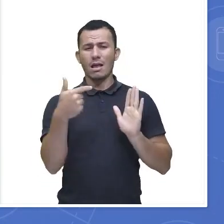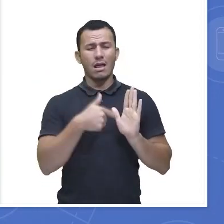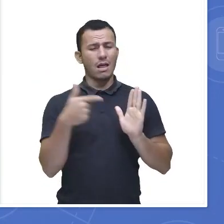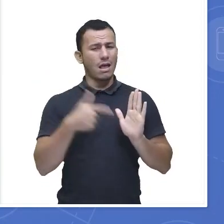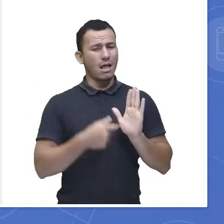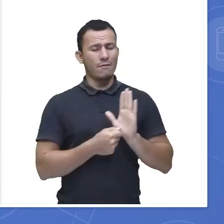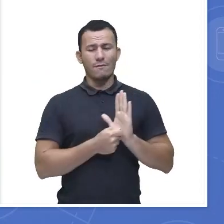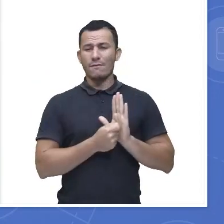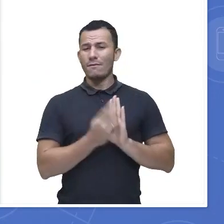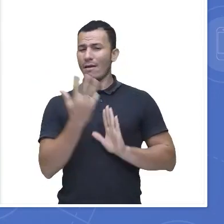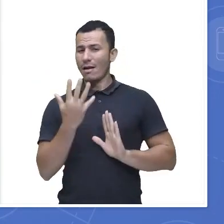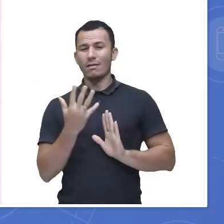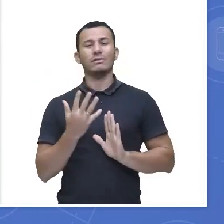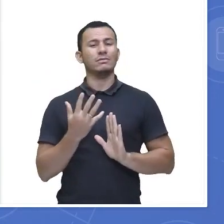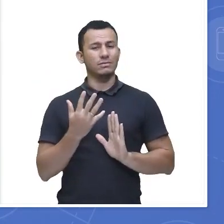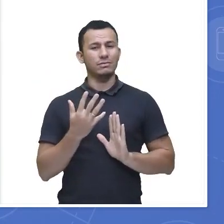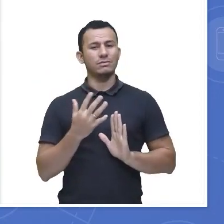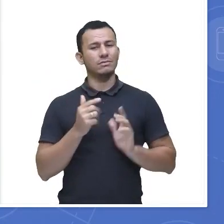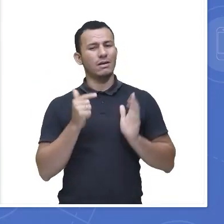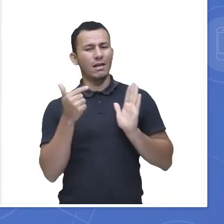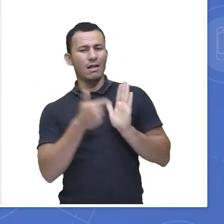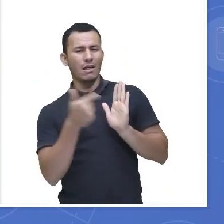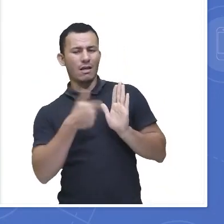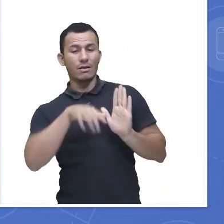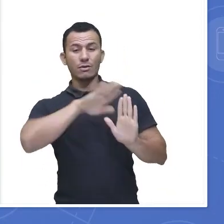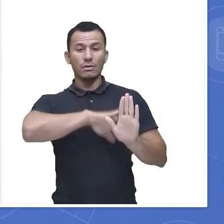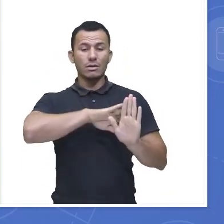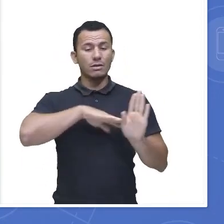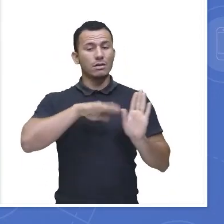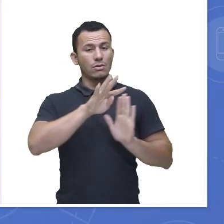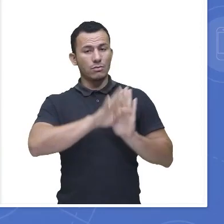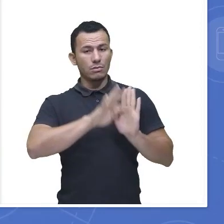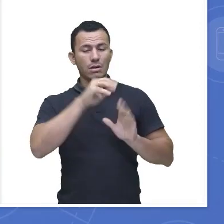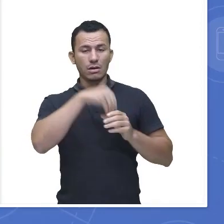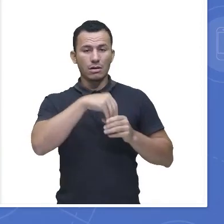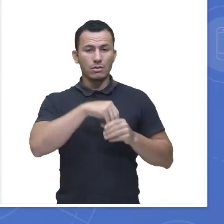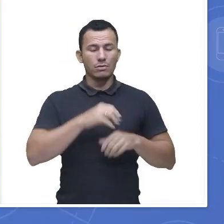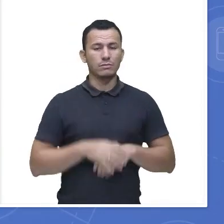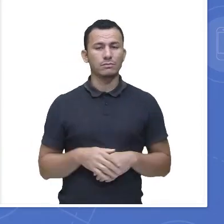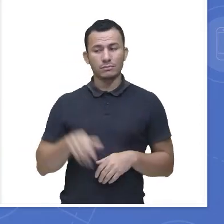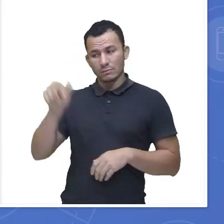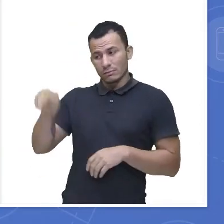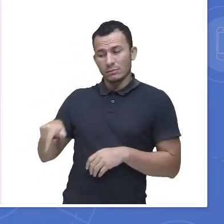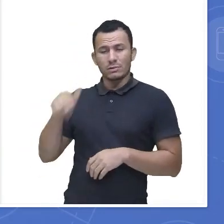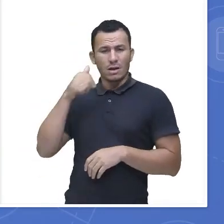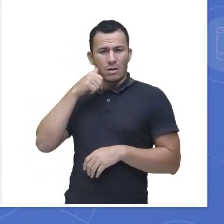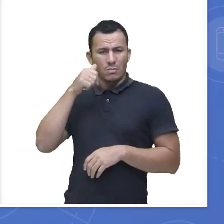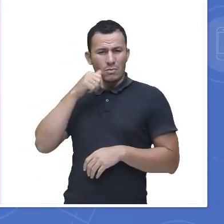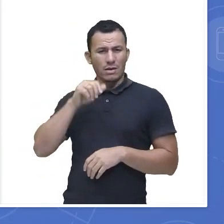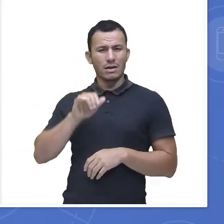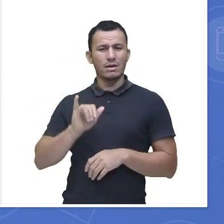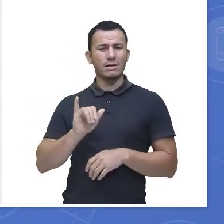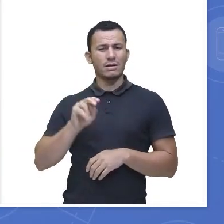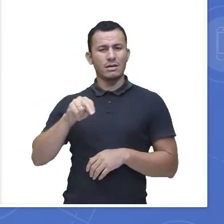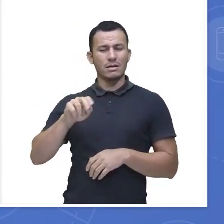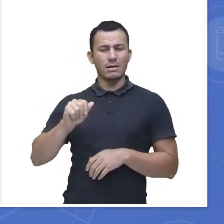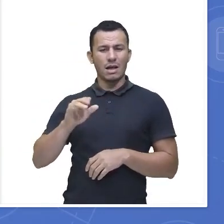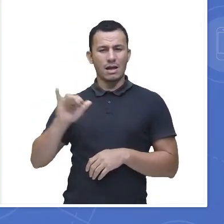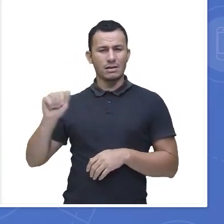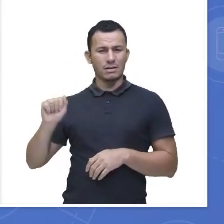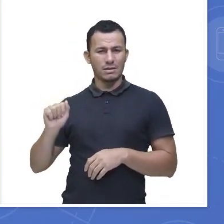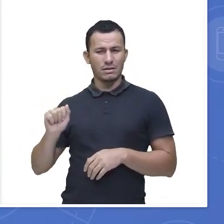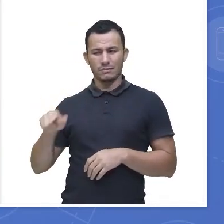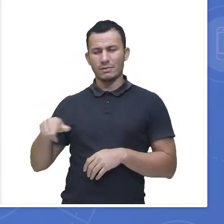vários aspectos ali, mostrando a ironia, né? Falando da dona Inácia, né? Como era uma excelente